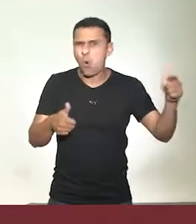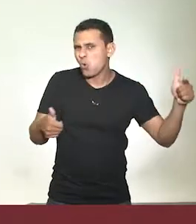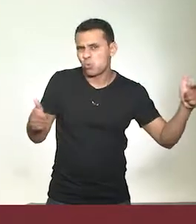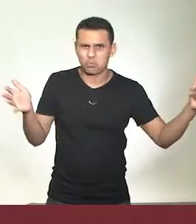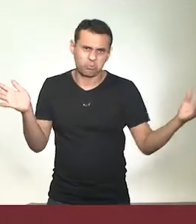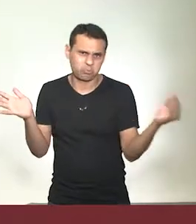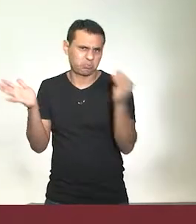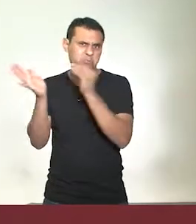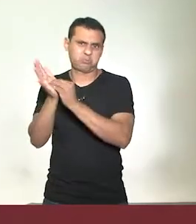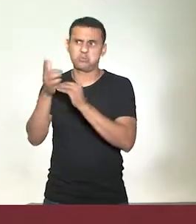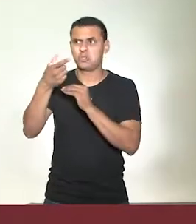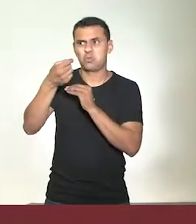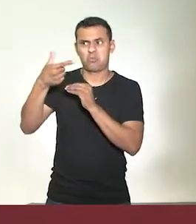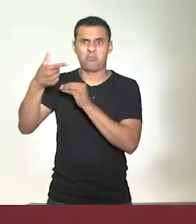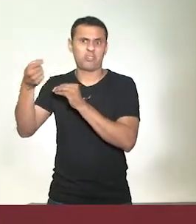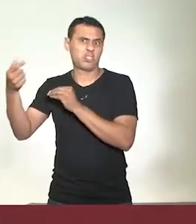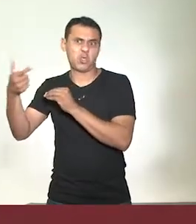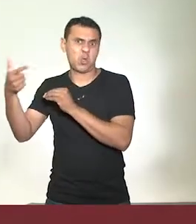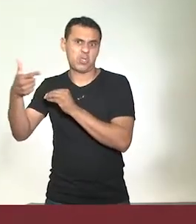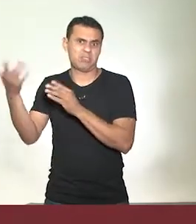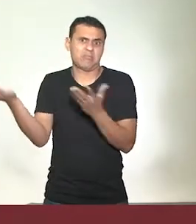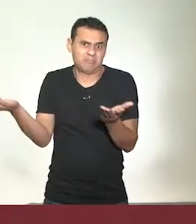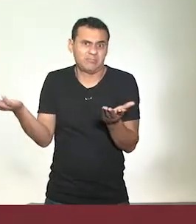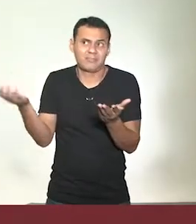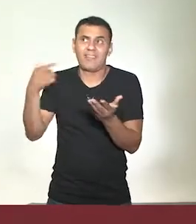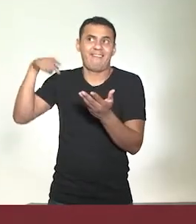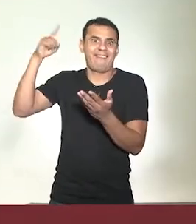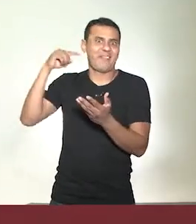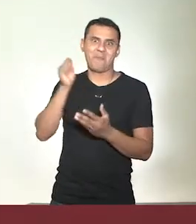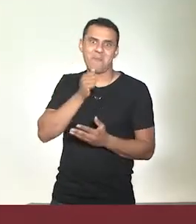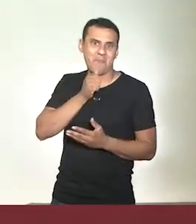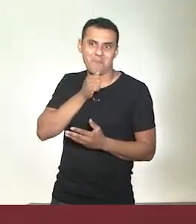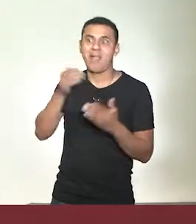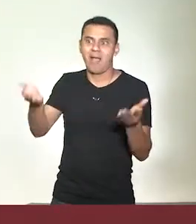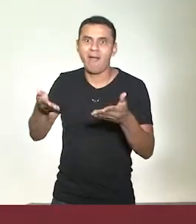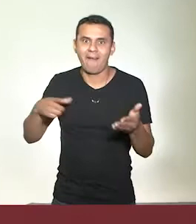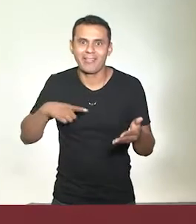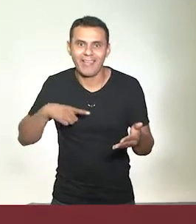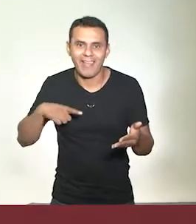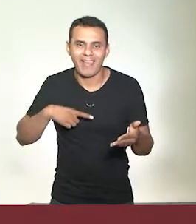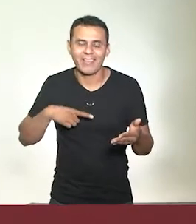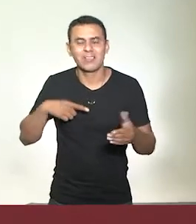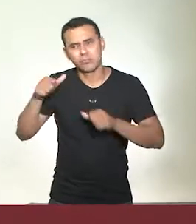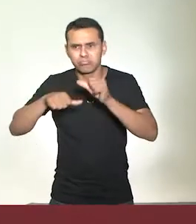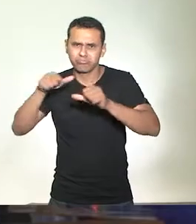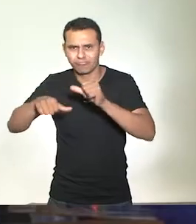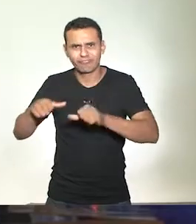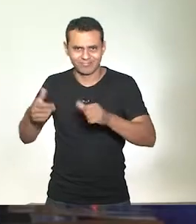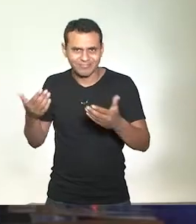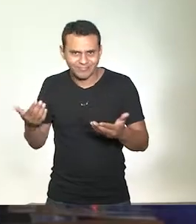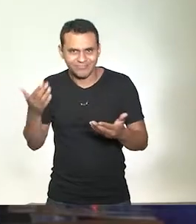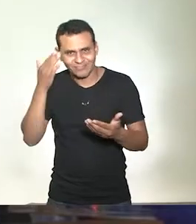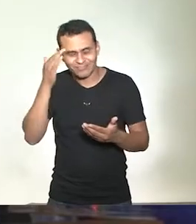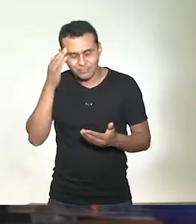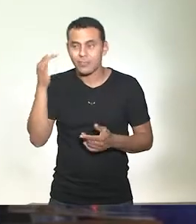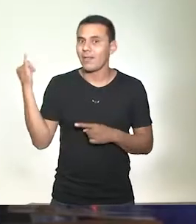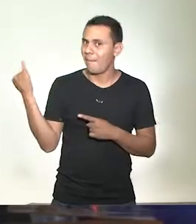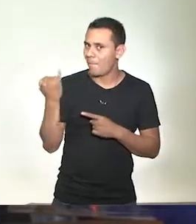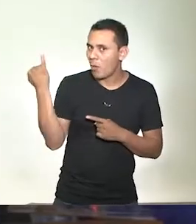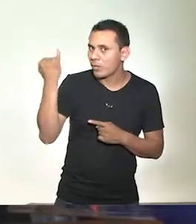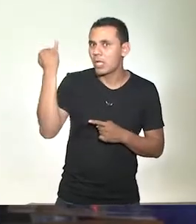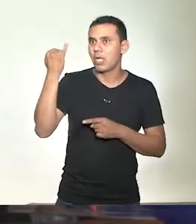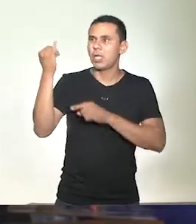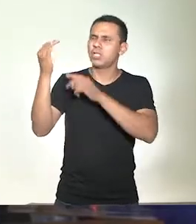se precisa entrar outros projetos para dormir de dois né que não estavam contemplados agora neste momento é importante é isso nessa